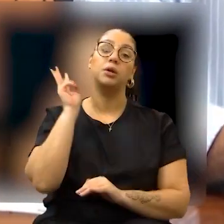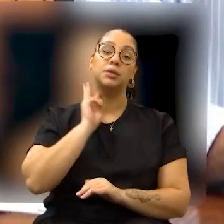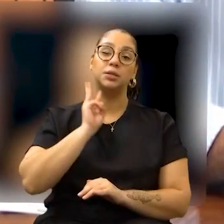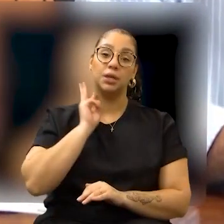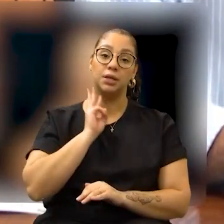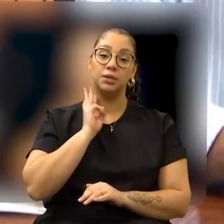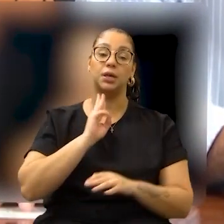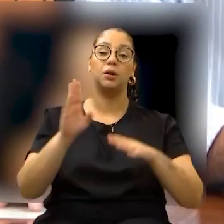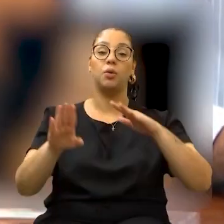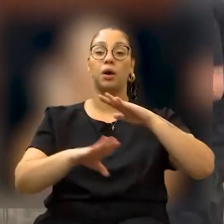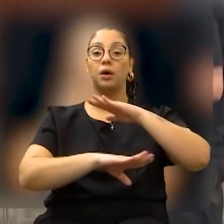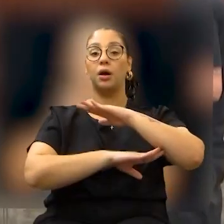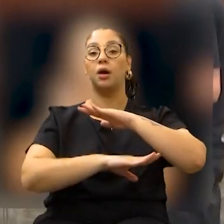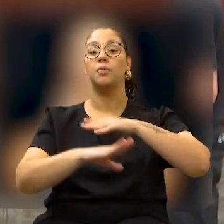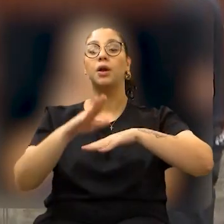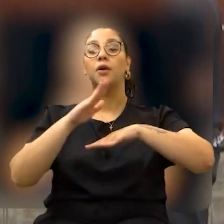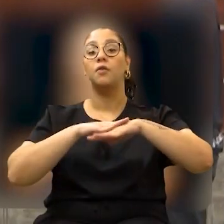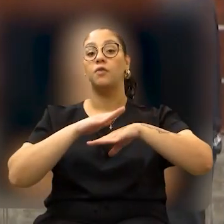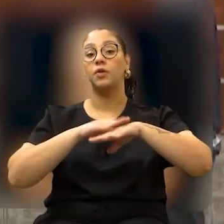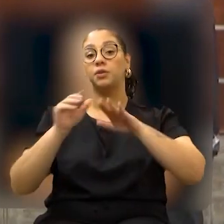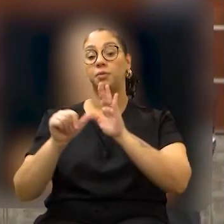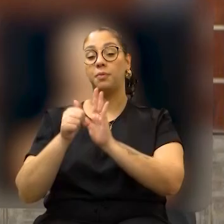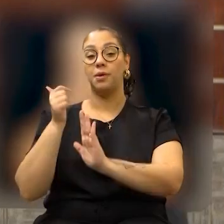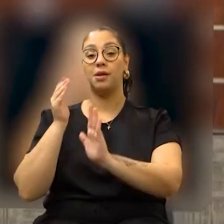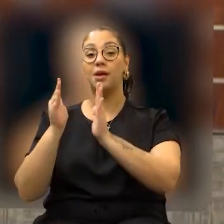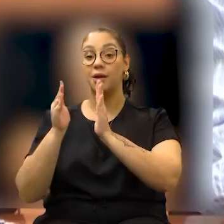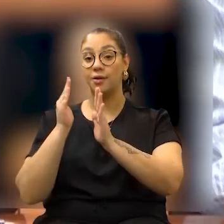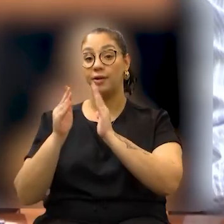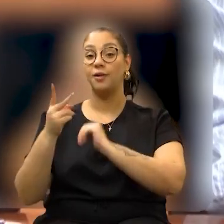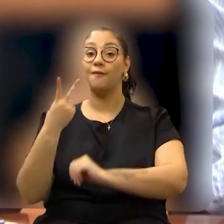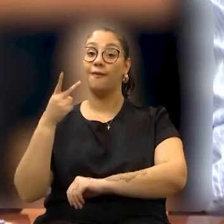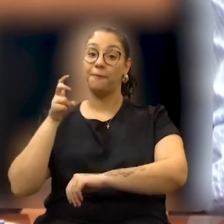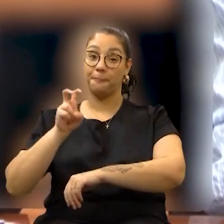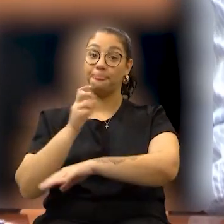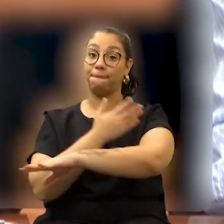vereador Cecílio Santos, a Câmara realizou a primeira parte